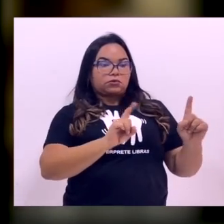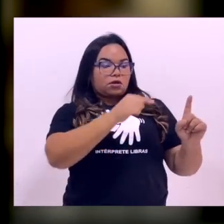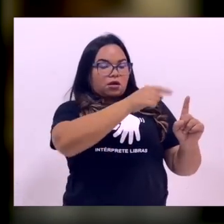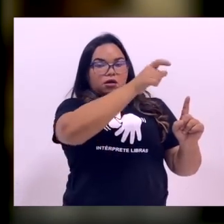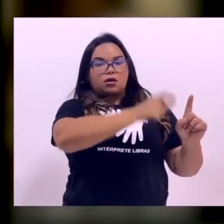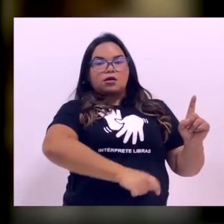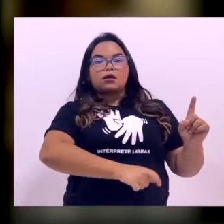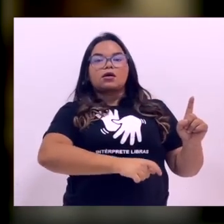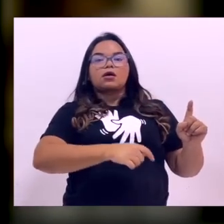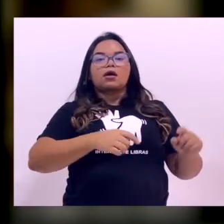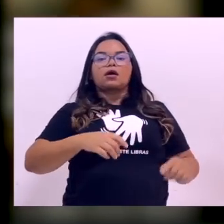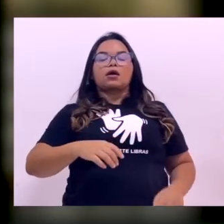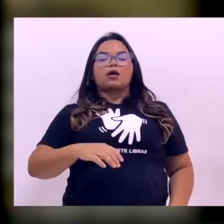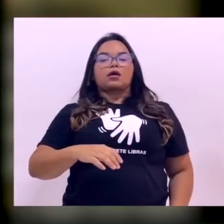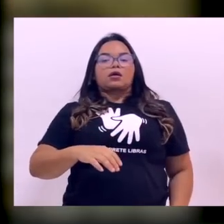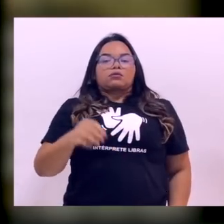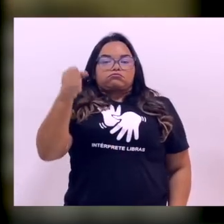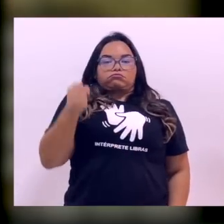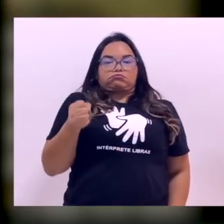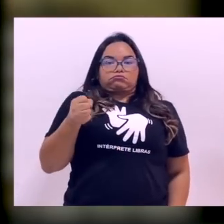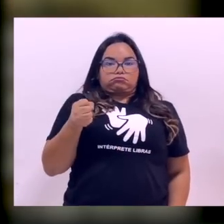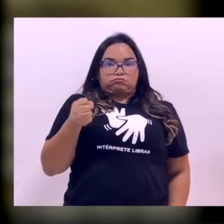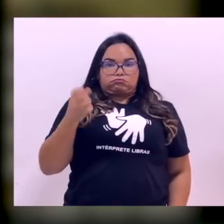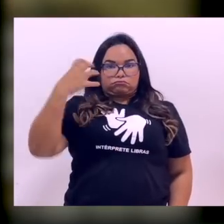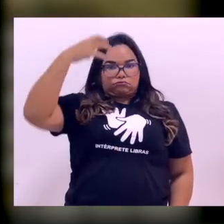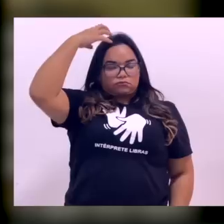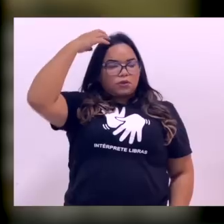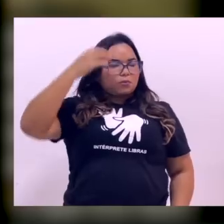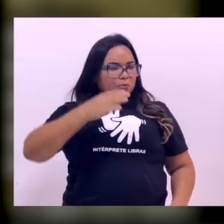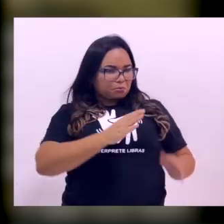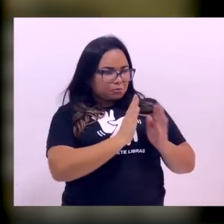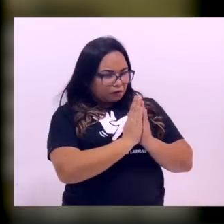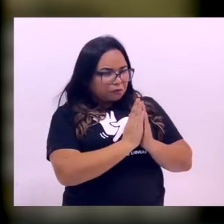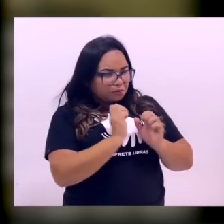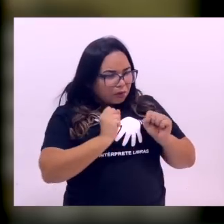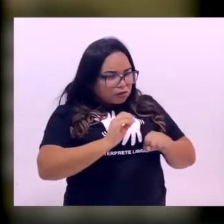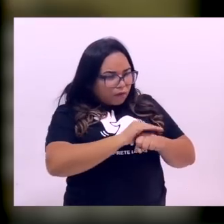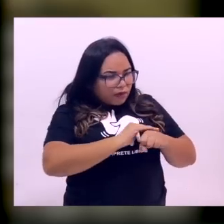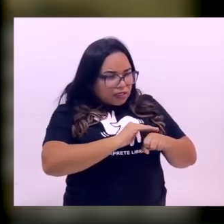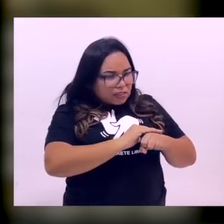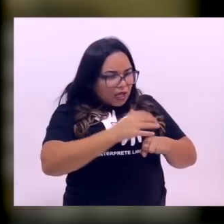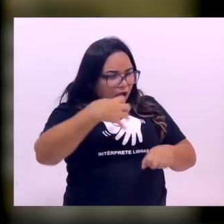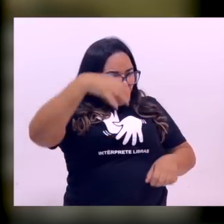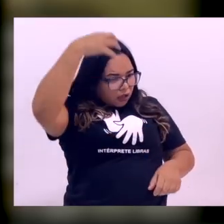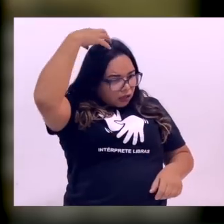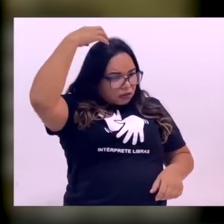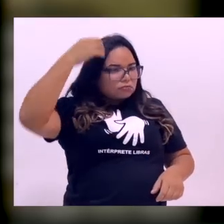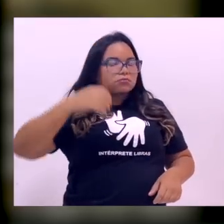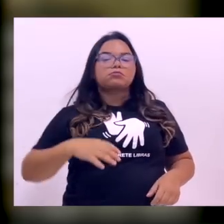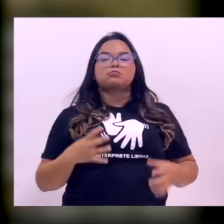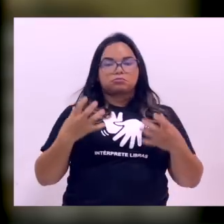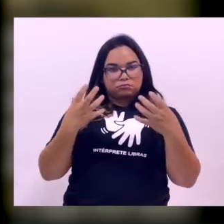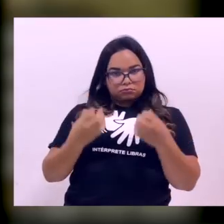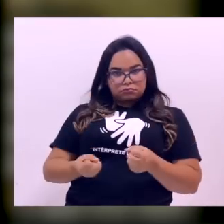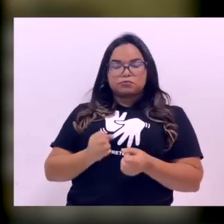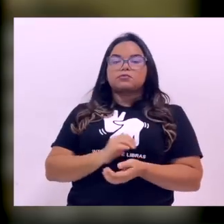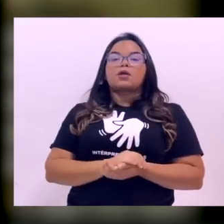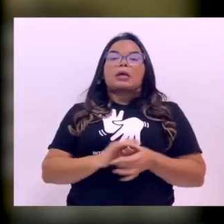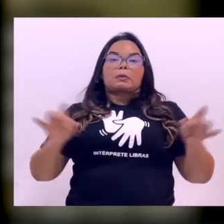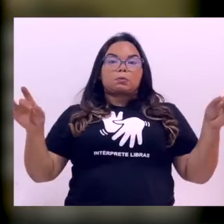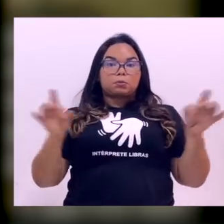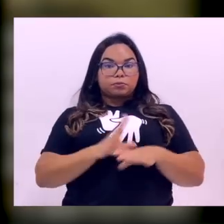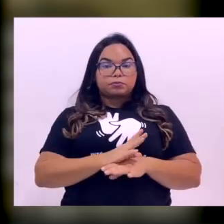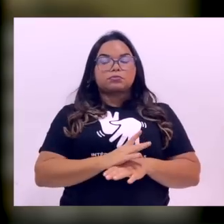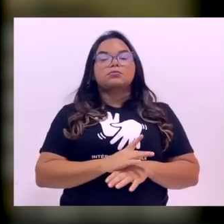e disse: há algum modo em que eu possa falar com o rei? E depois que lhe deram permissão, Daniel voltou para sua casa e explicou